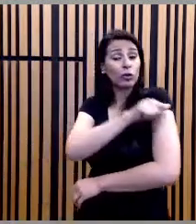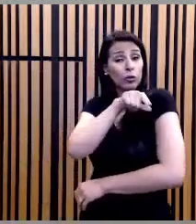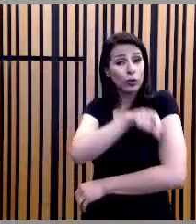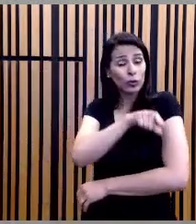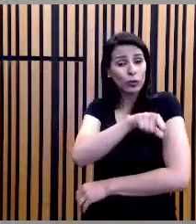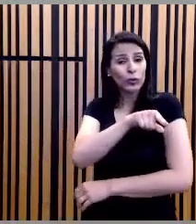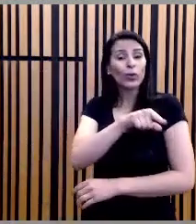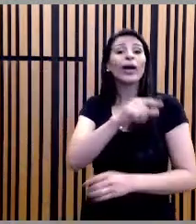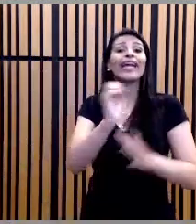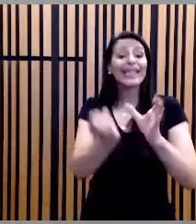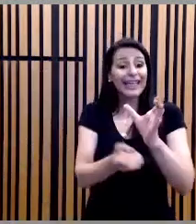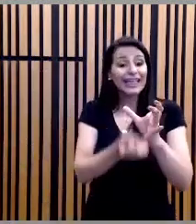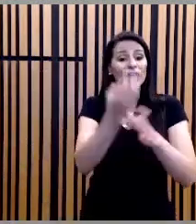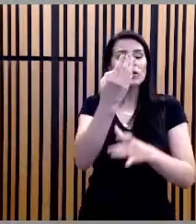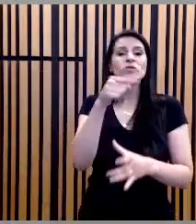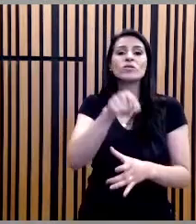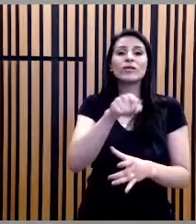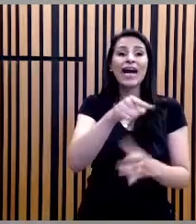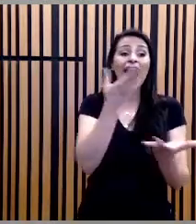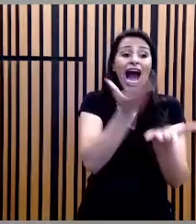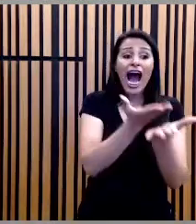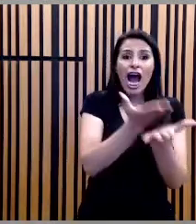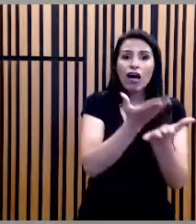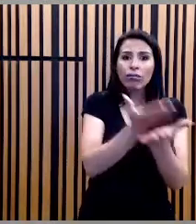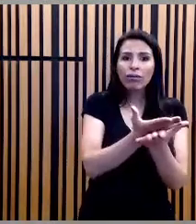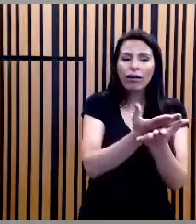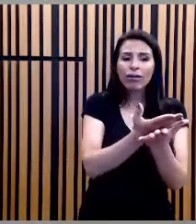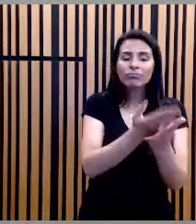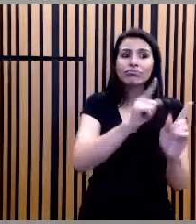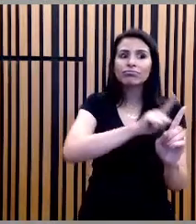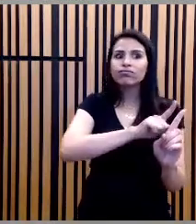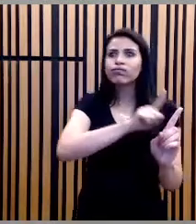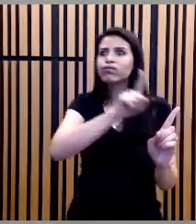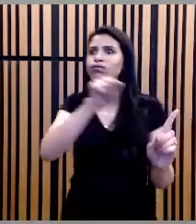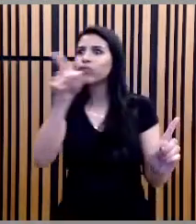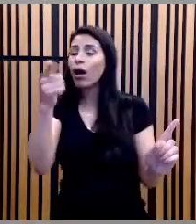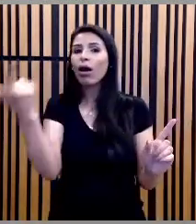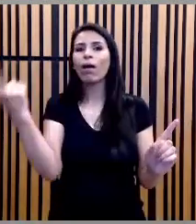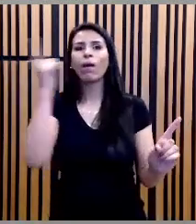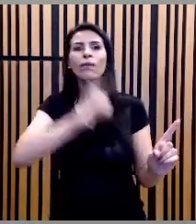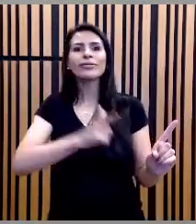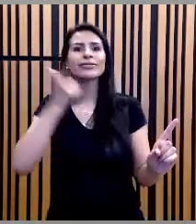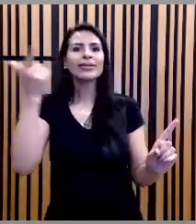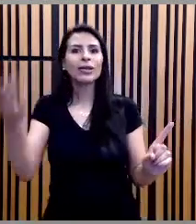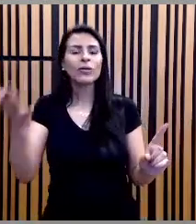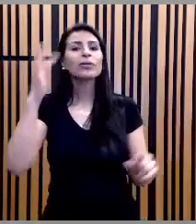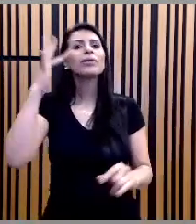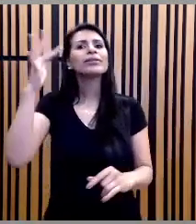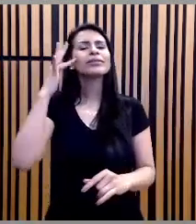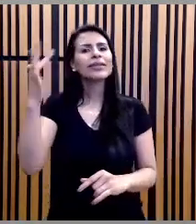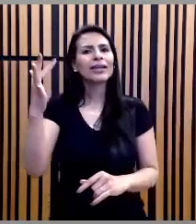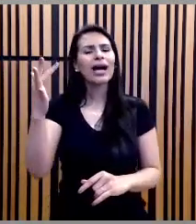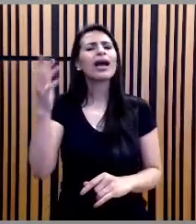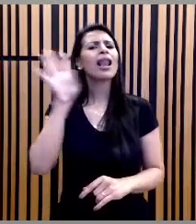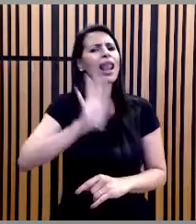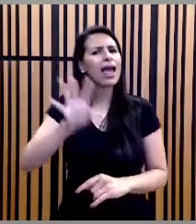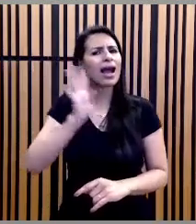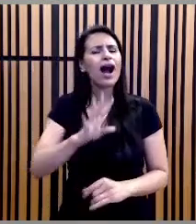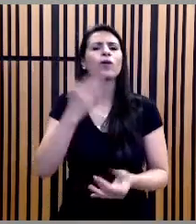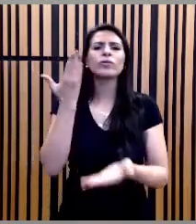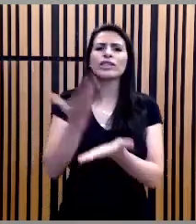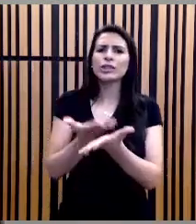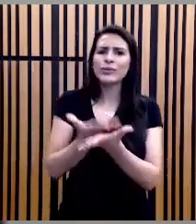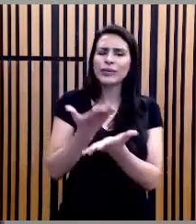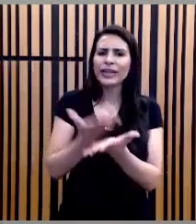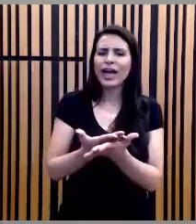dele nasceu justamente dentro da sala de aula. Vocês já pensaram que bacana que é estudar numa instituição onde a gente pode